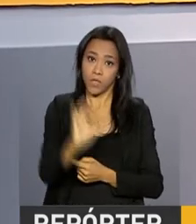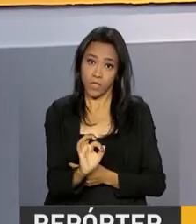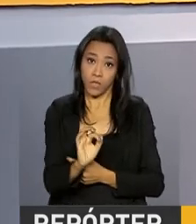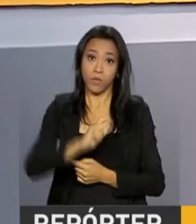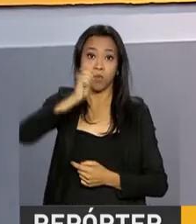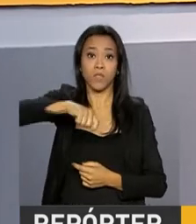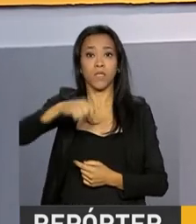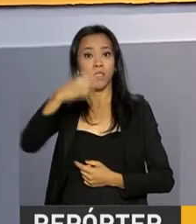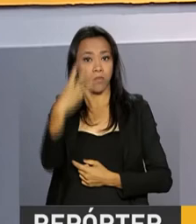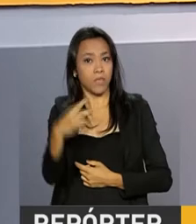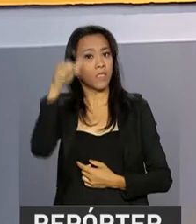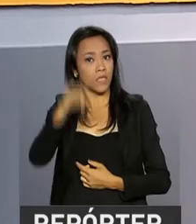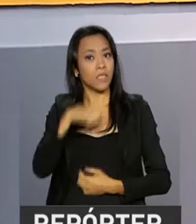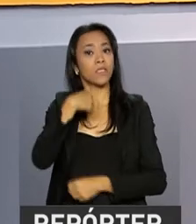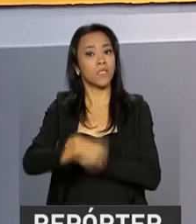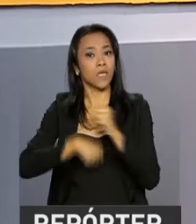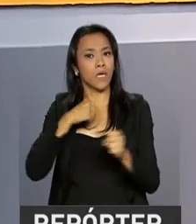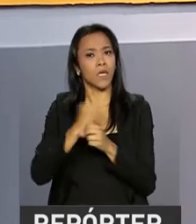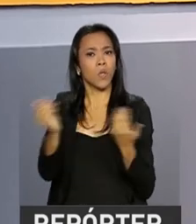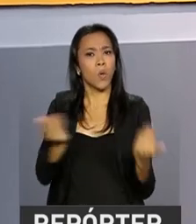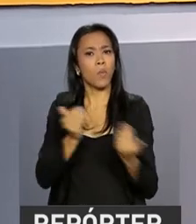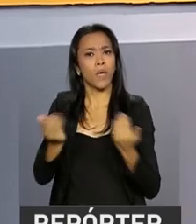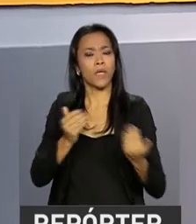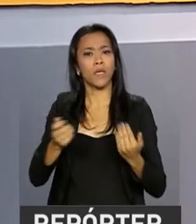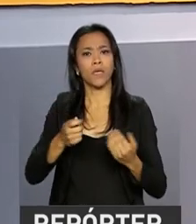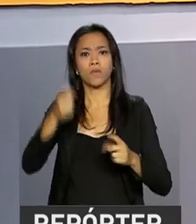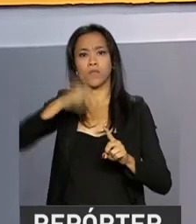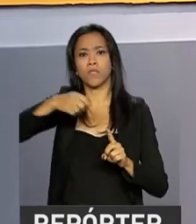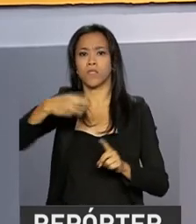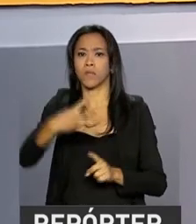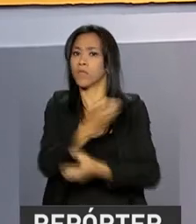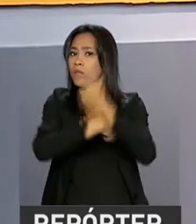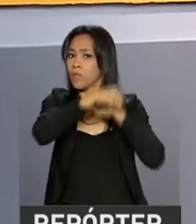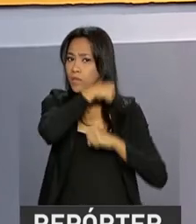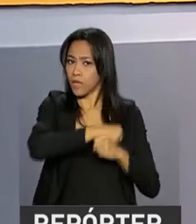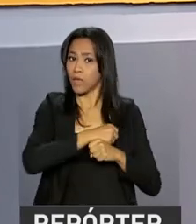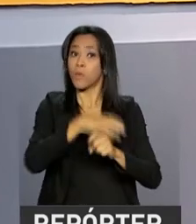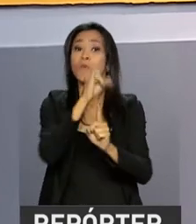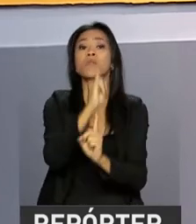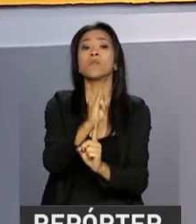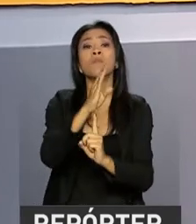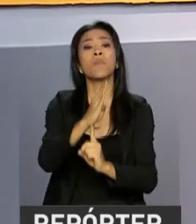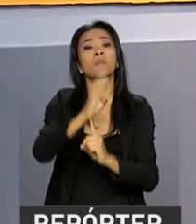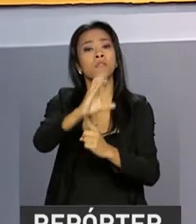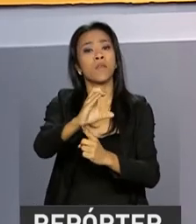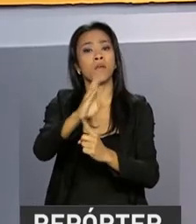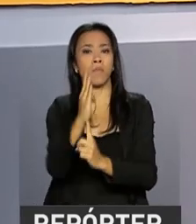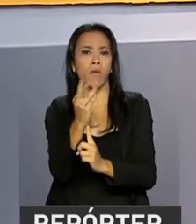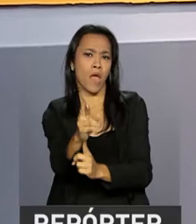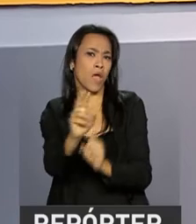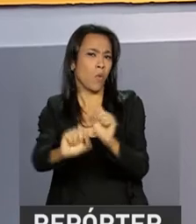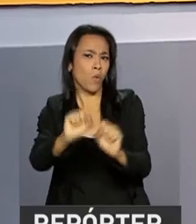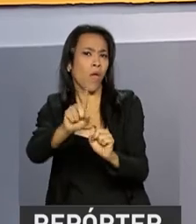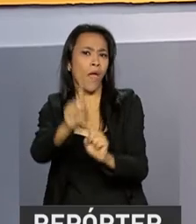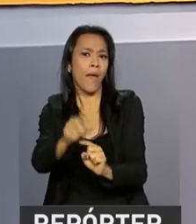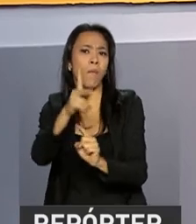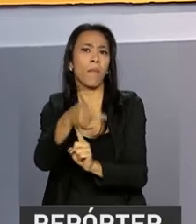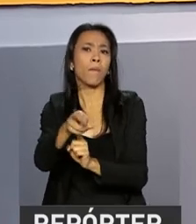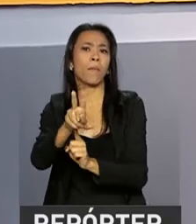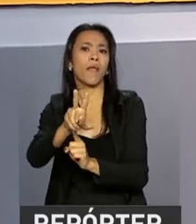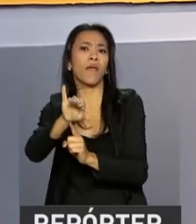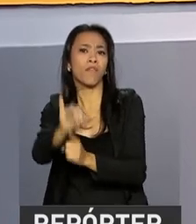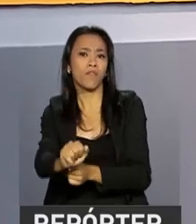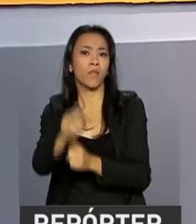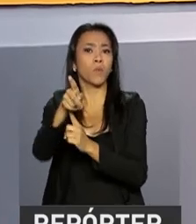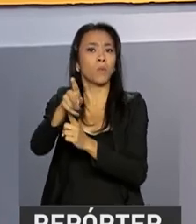ano em comparação com o trimestre anterior o ibc br é uma prévia do pib produto interno bruto que